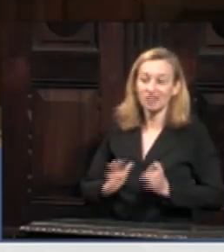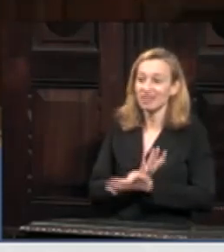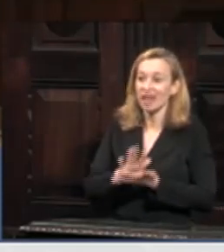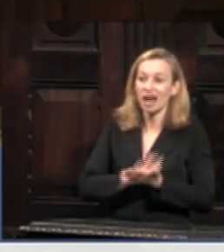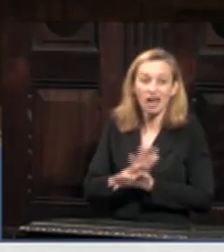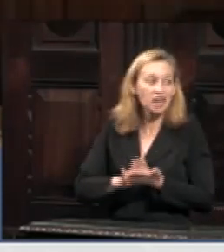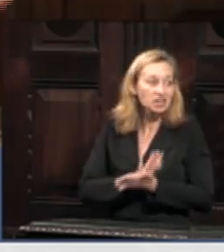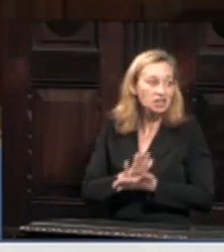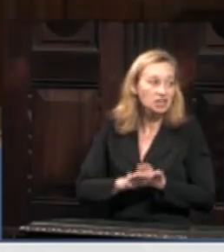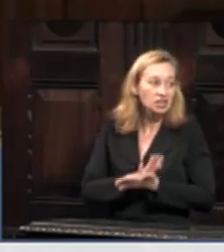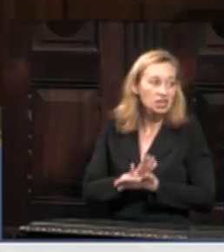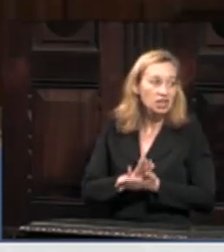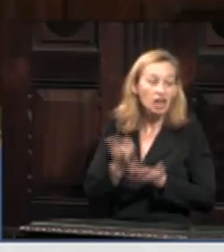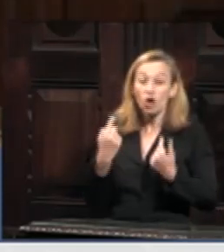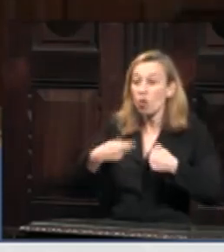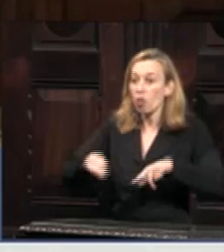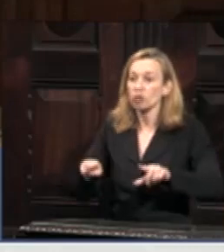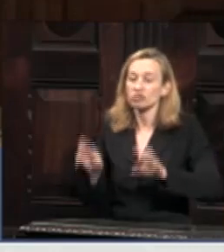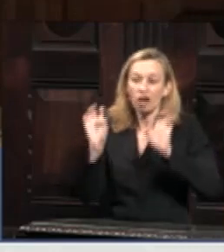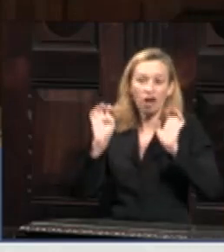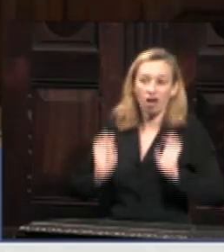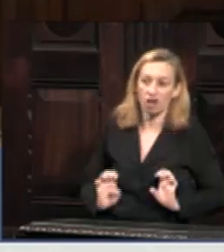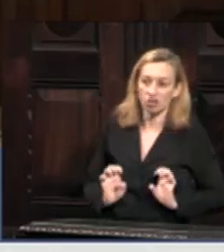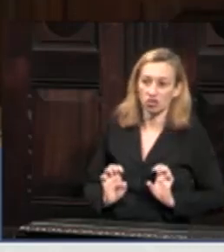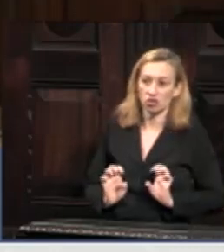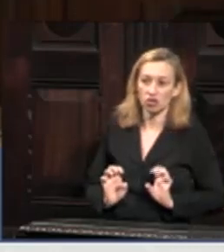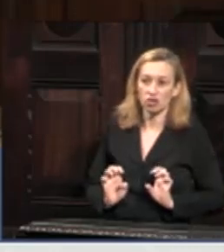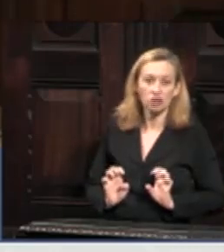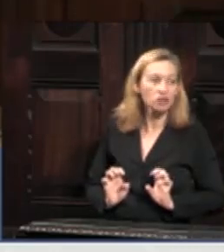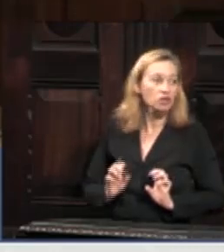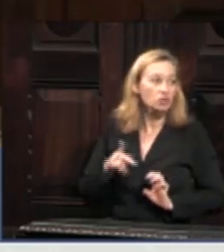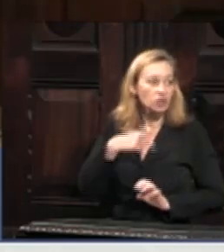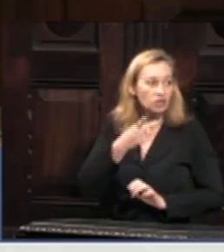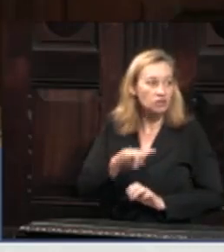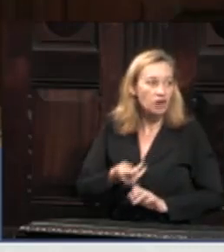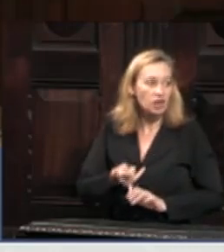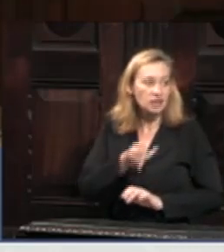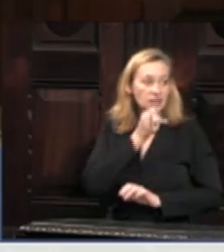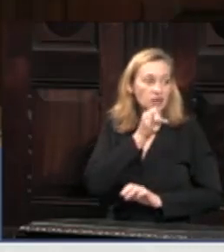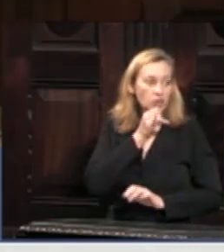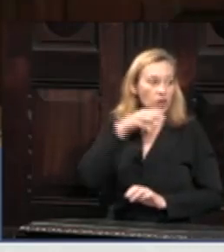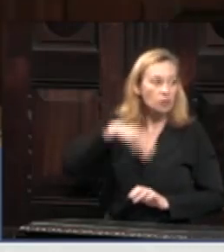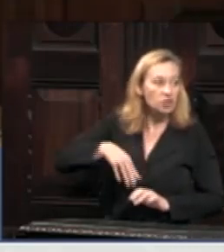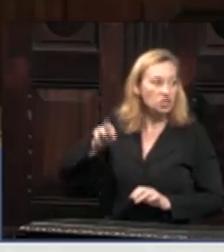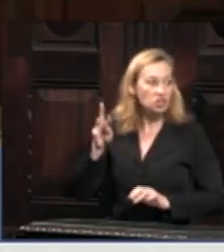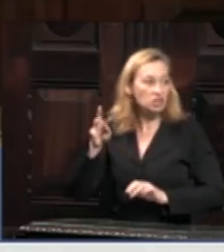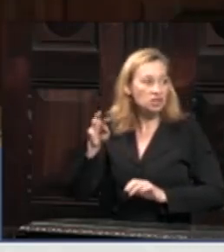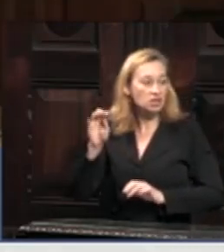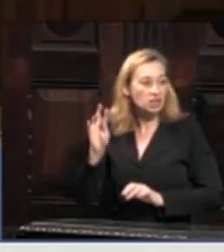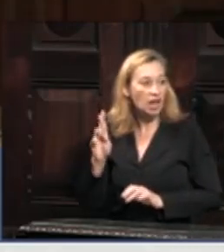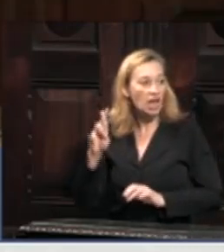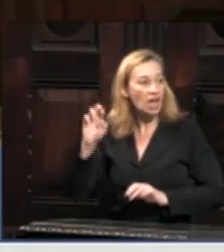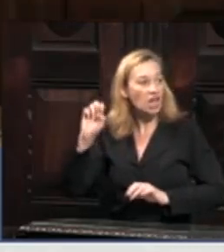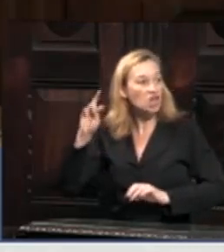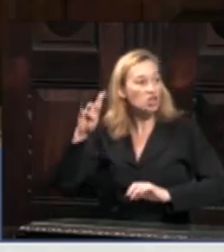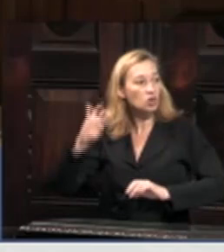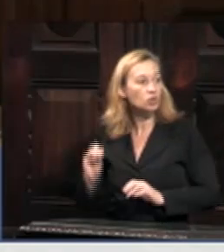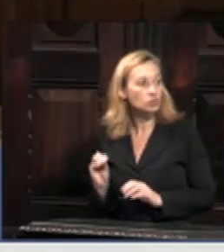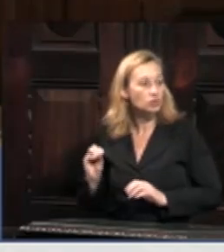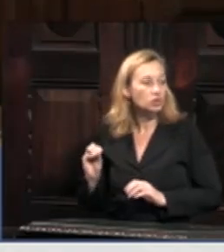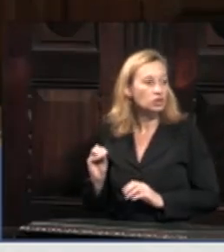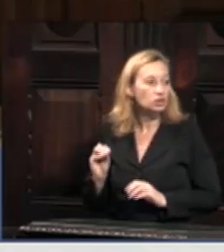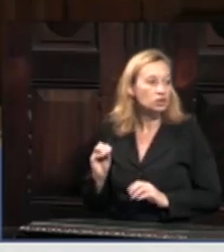todo o conceito de ética planetária quando pretende, por exemplo, unir Ministério da Agricultura ao do Meio Ambiente e recebe a